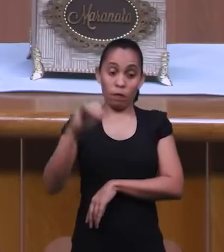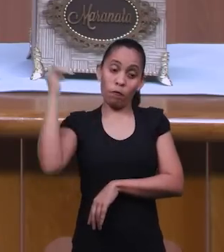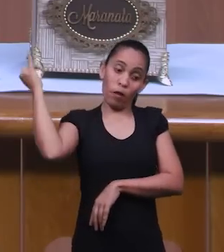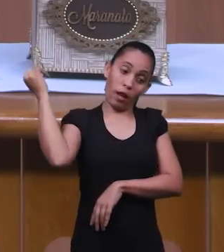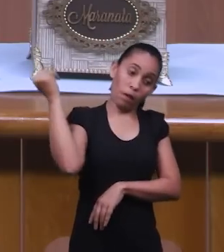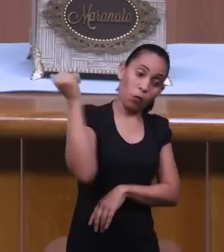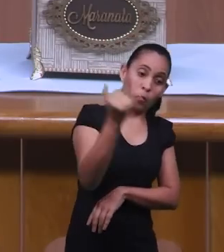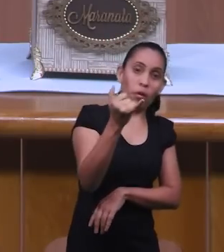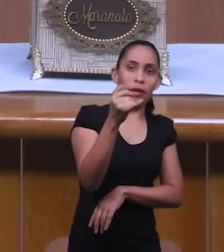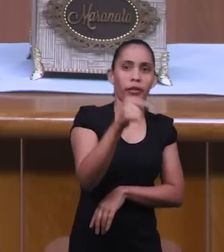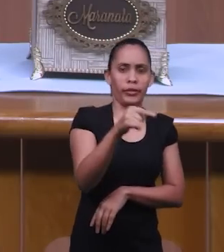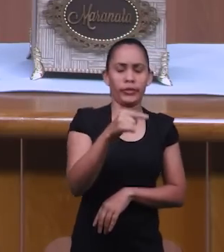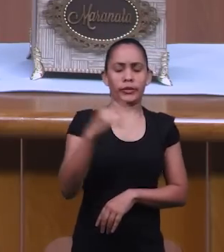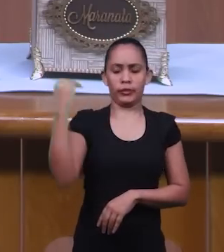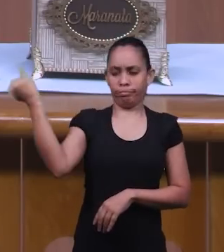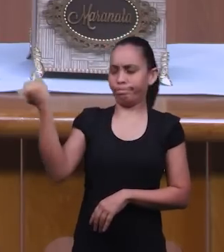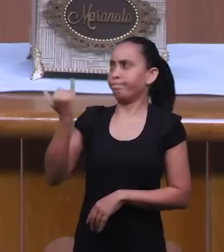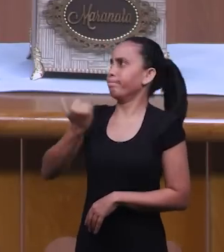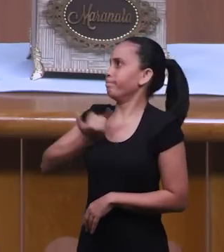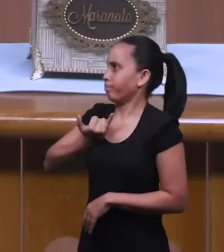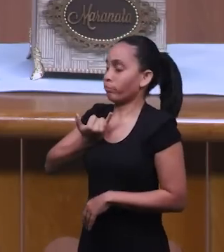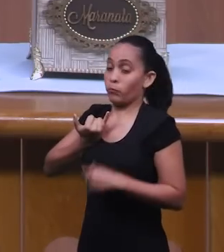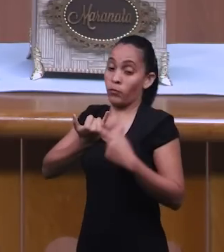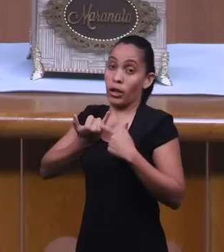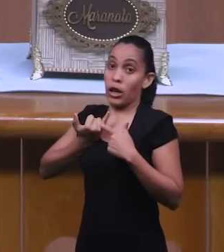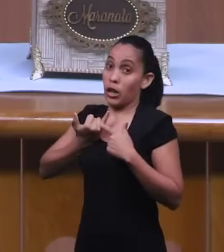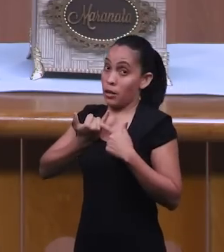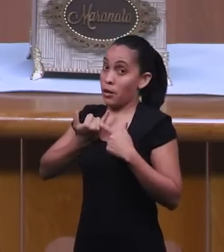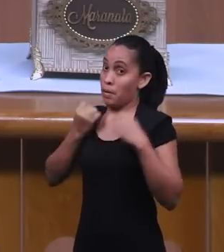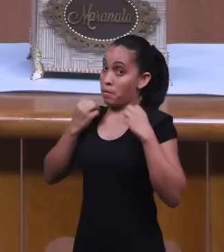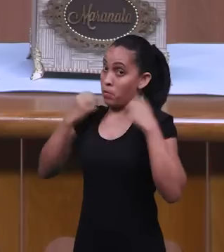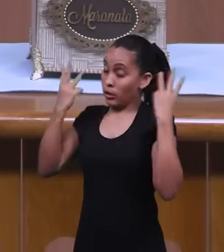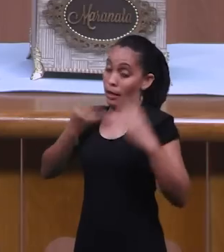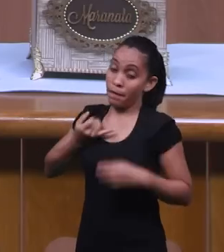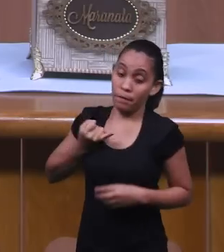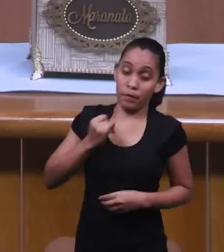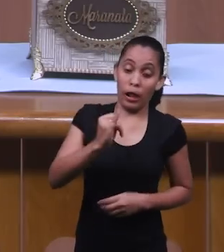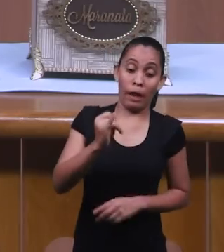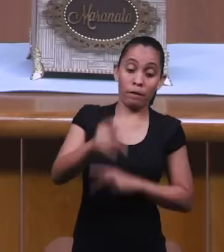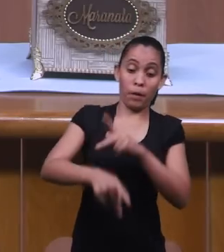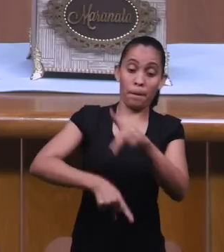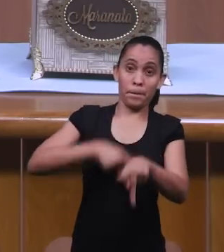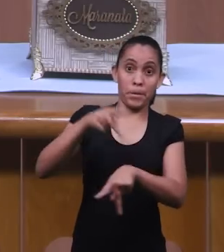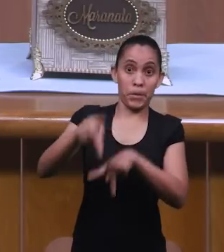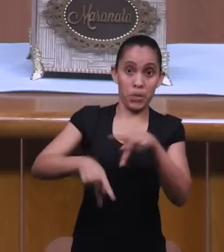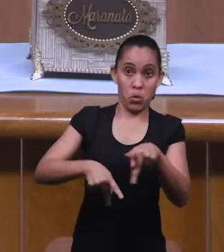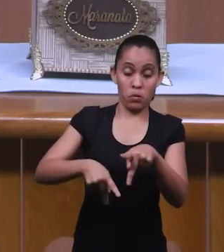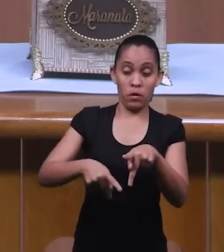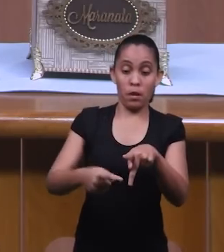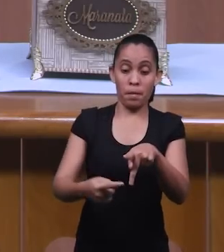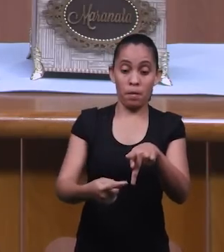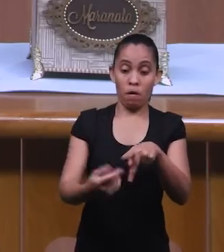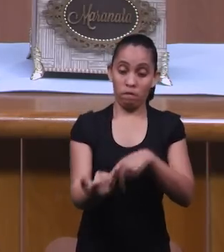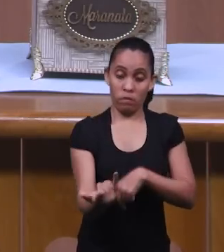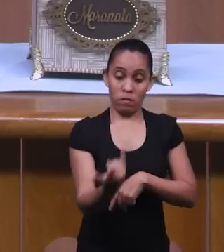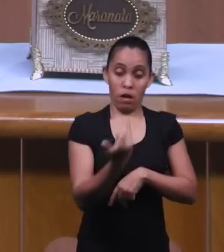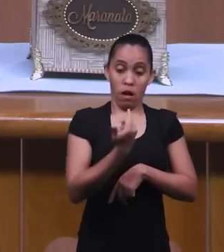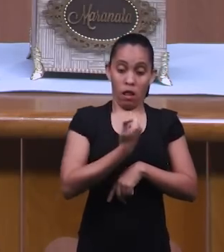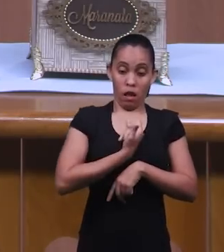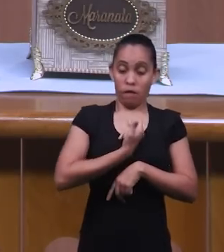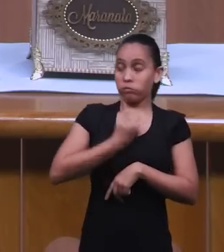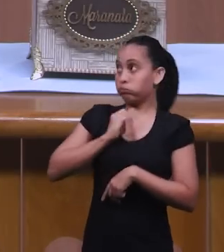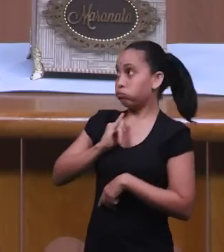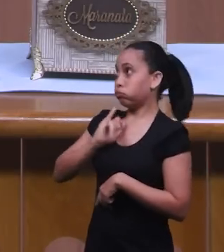ninguém. Deus falava a Moisés, Moisés falava ao povo. O povo falava a Moisés e Moisés falava a Deus. Portanto, Moisés